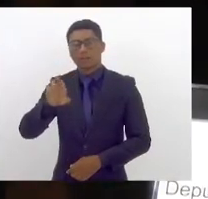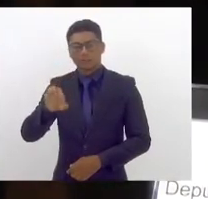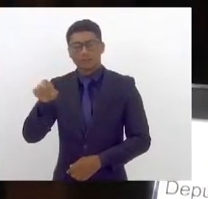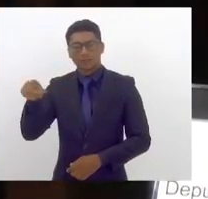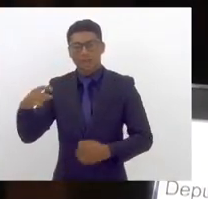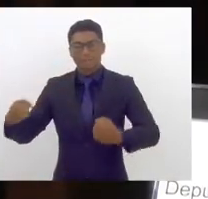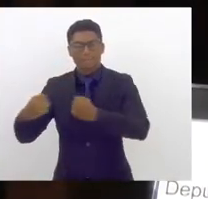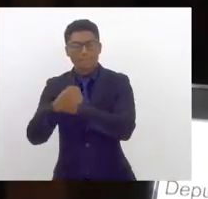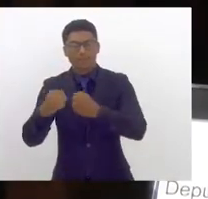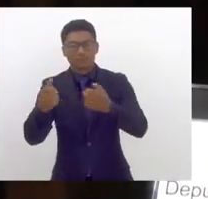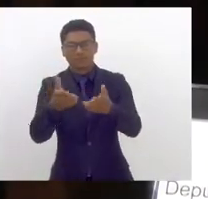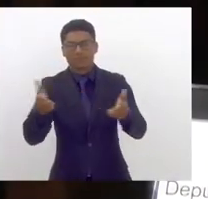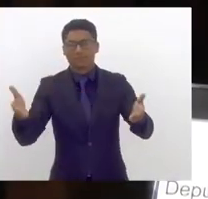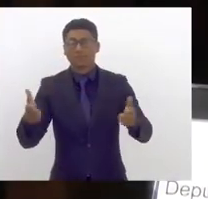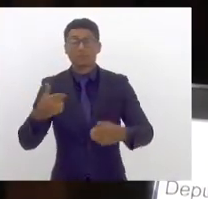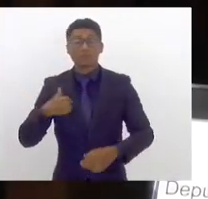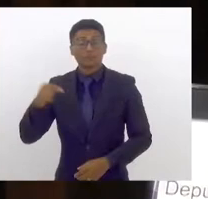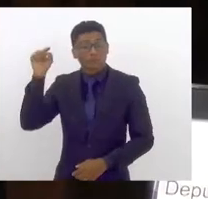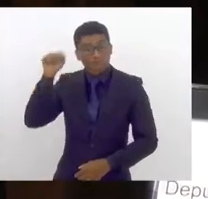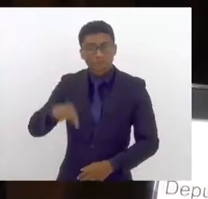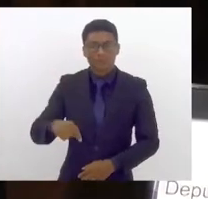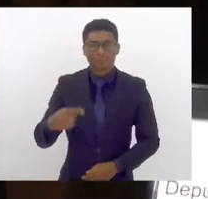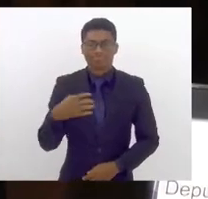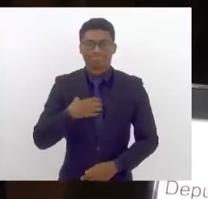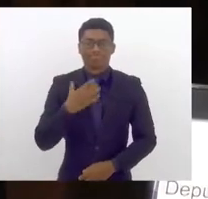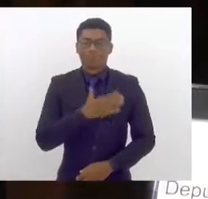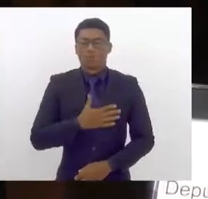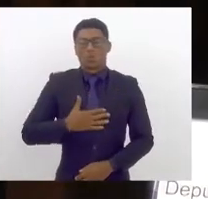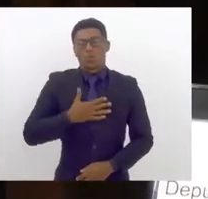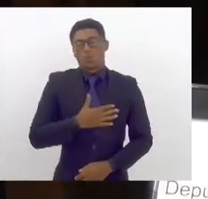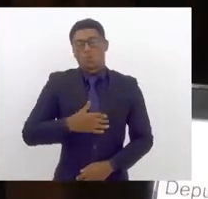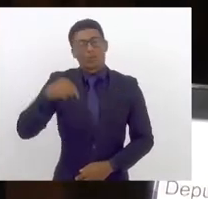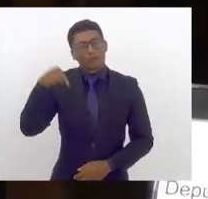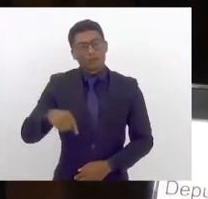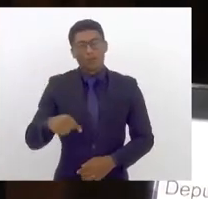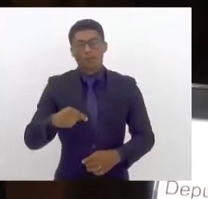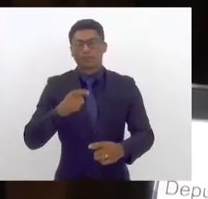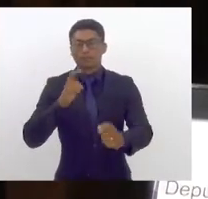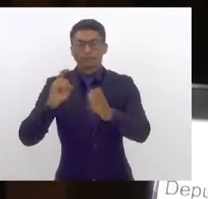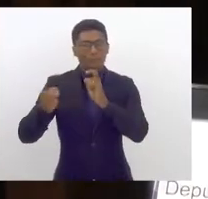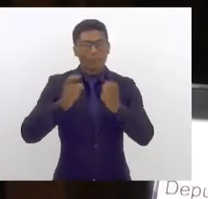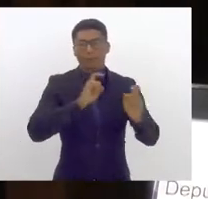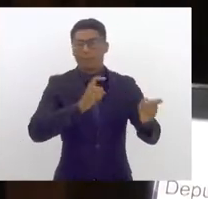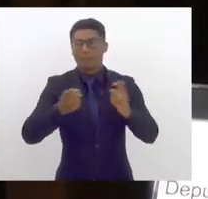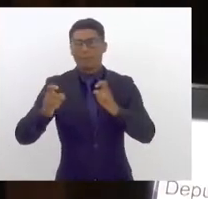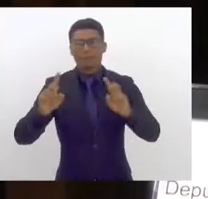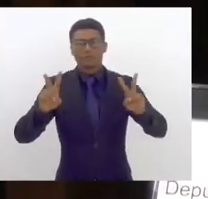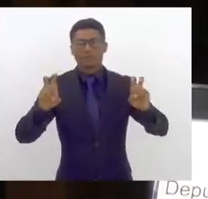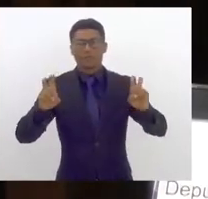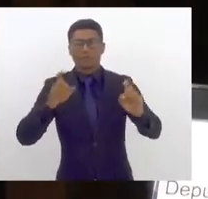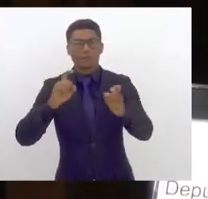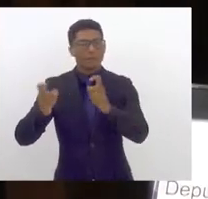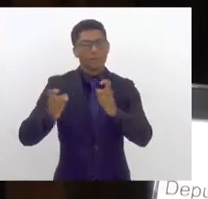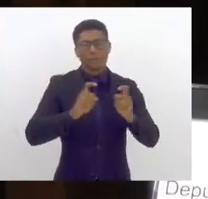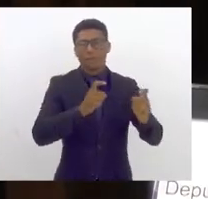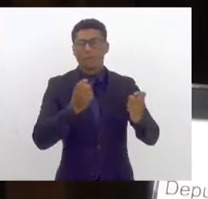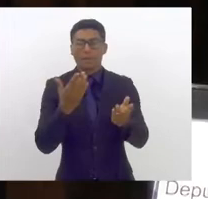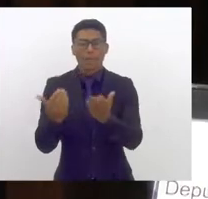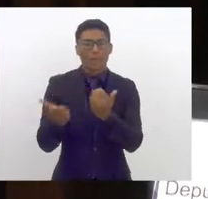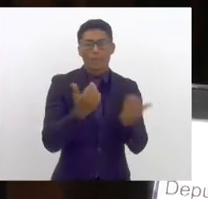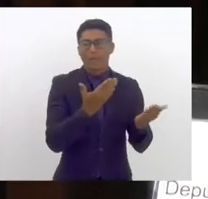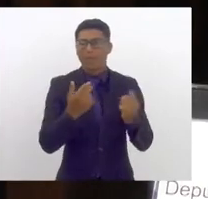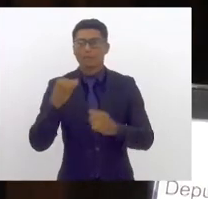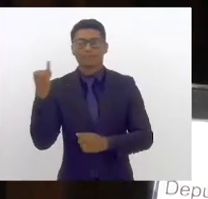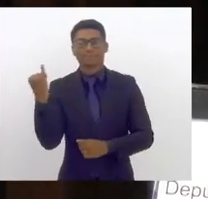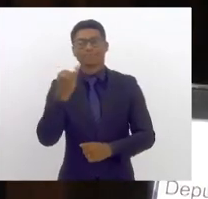um prazer muito grande para mim tá aqui nessa plenária falando né Um pouquinho sobre essa temática de tamanha